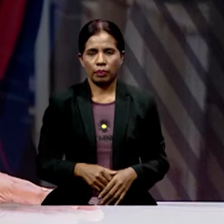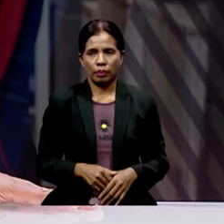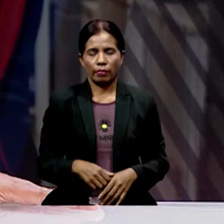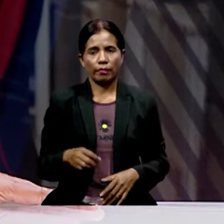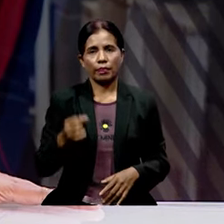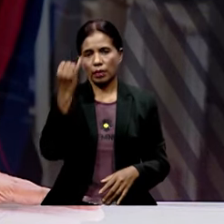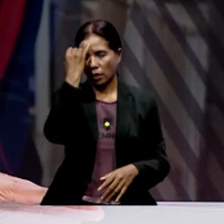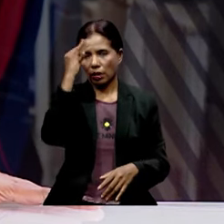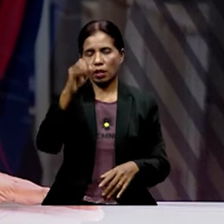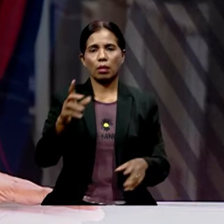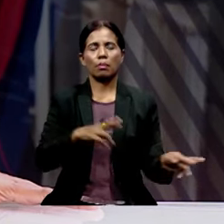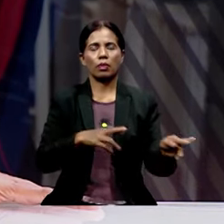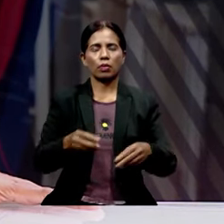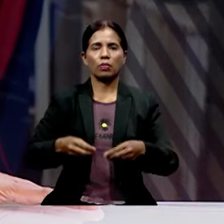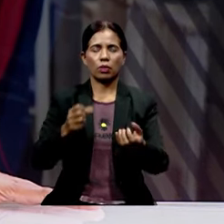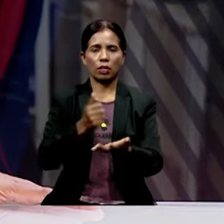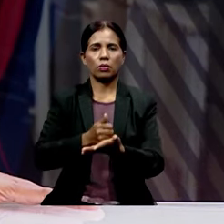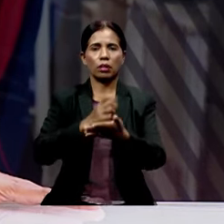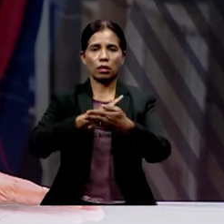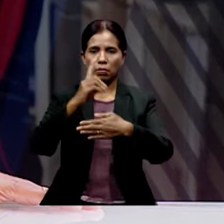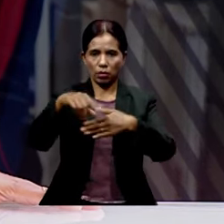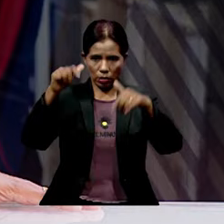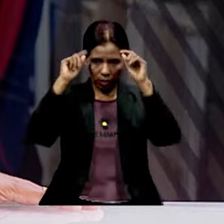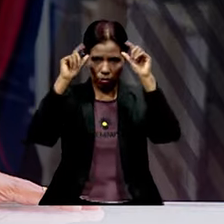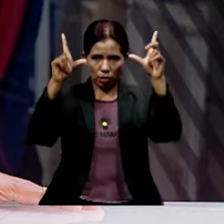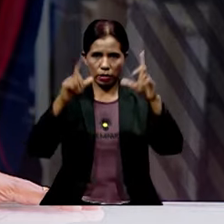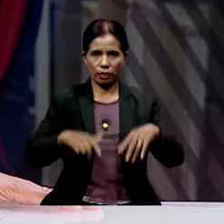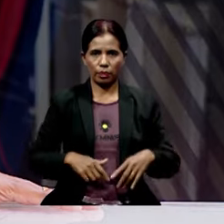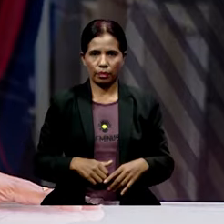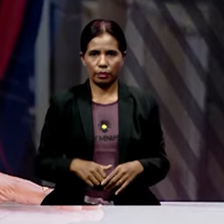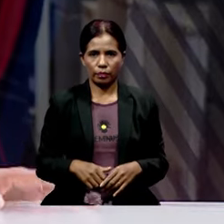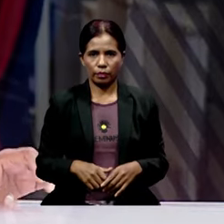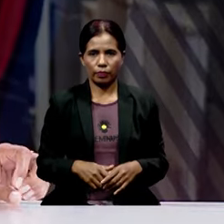Itália pronto para apoio ao desenvolvimento e Timor-Leste.